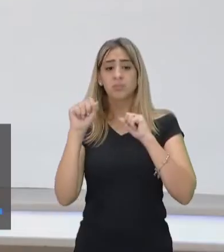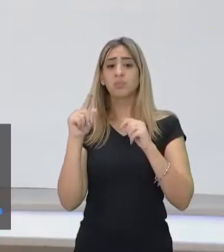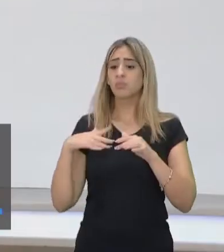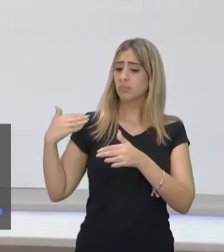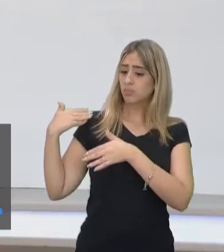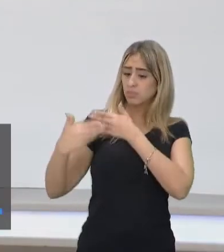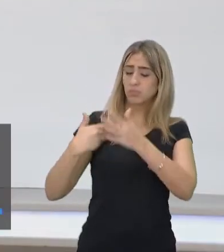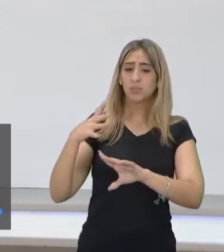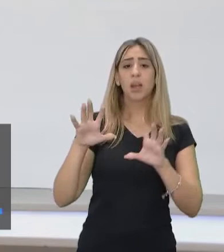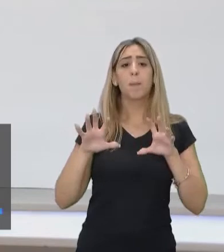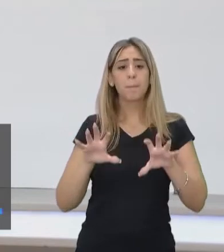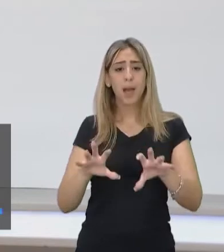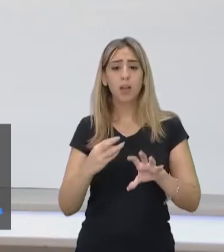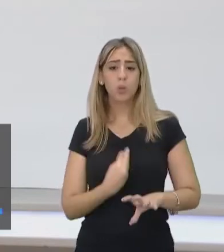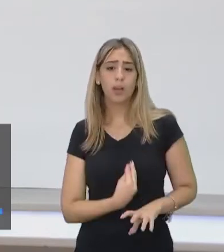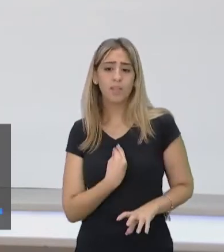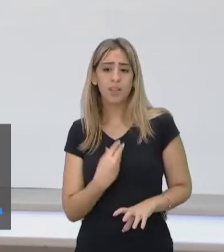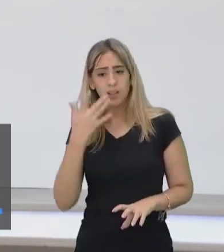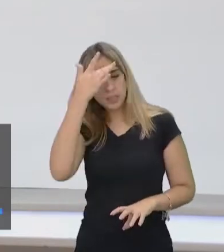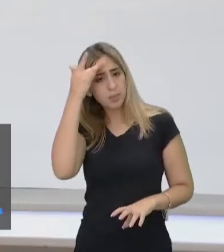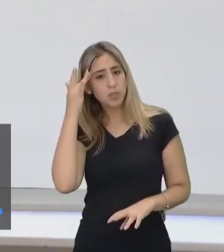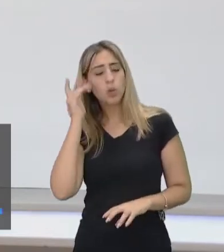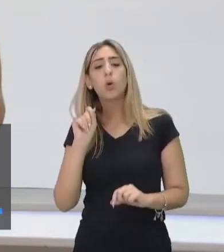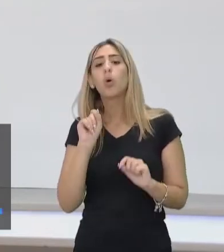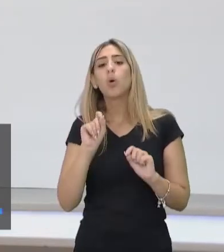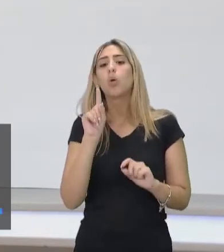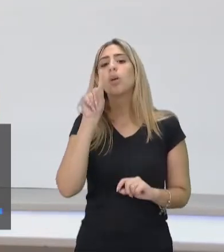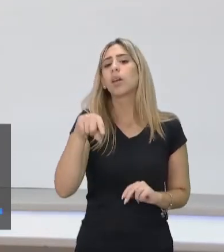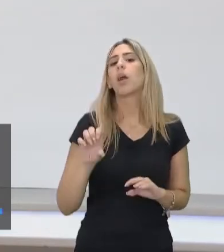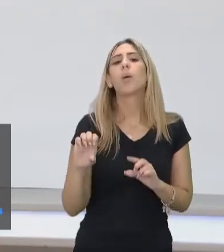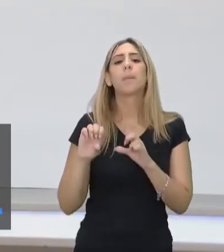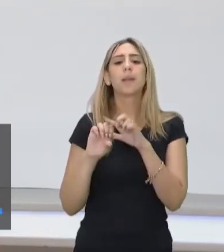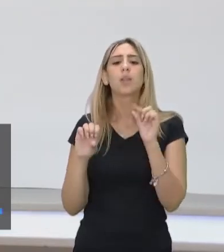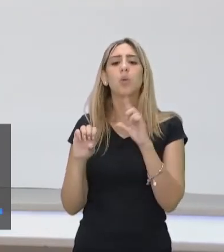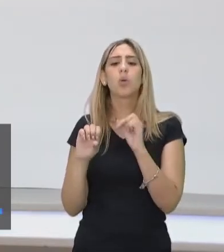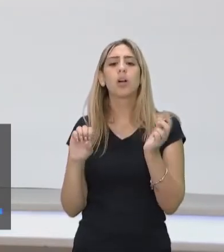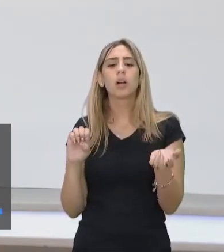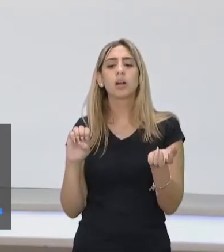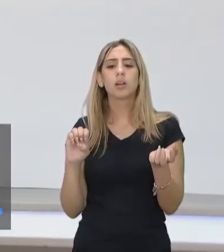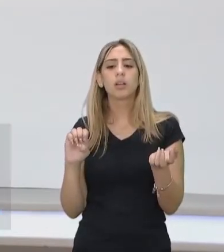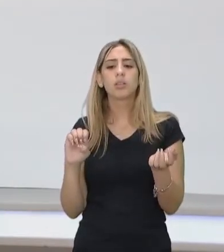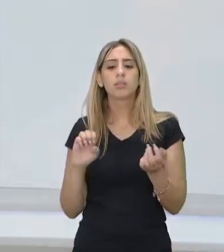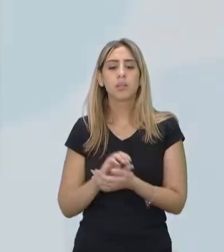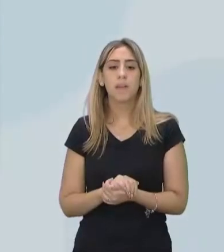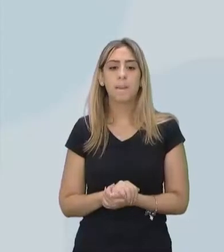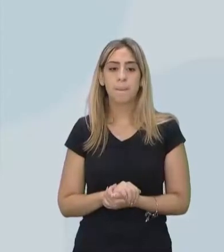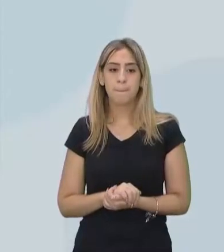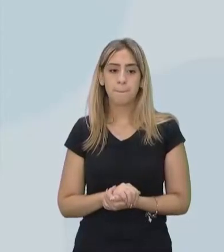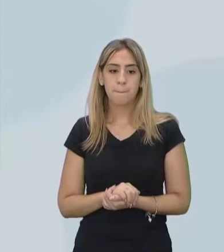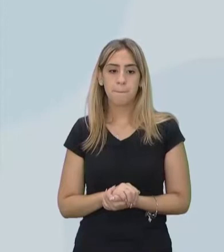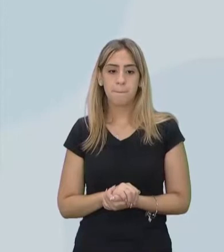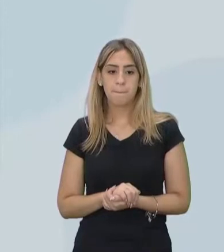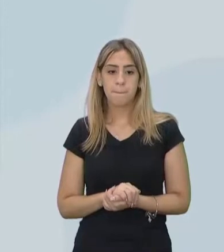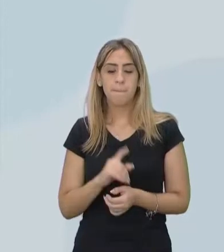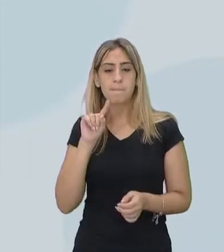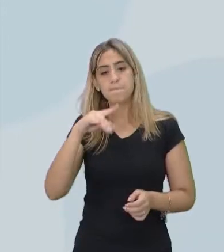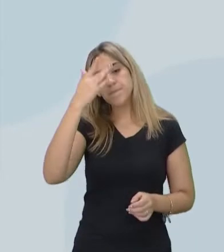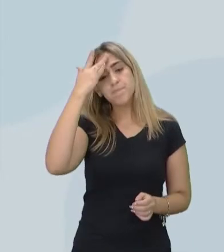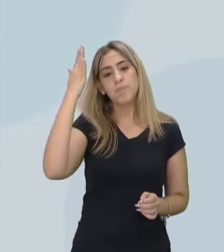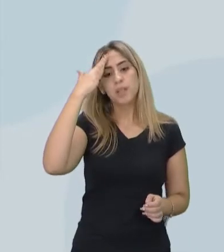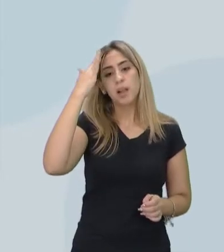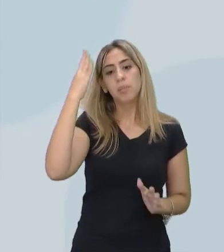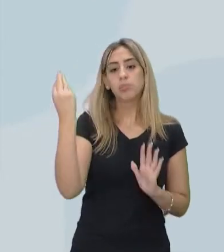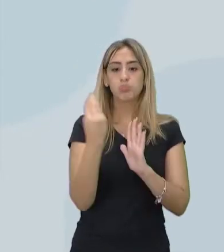sim, impacto na vida das pessoas. E o que é o empreendedor? O empreendedor, na tela para vocês, é a pessoa que